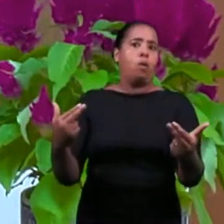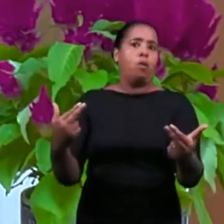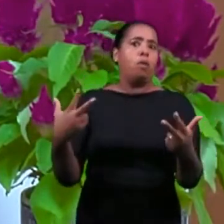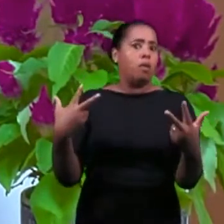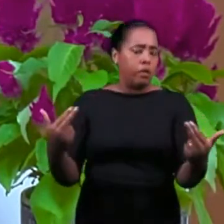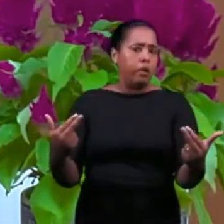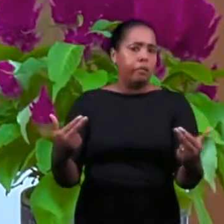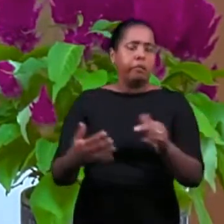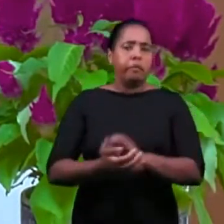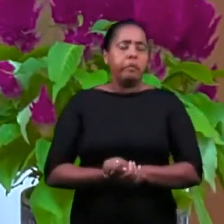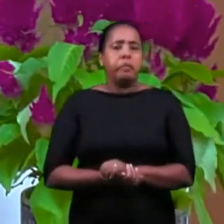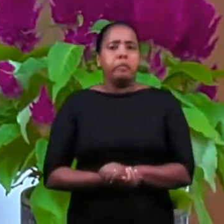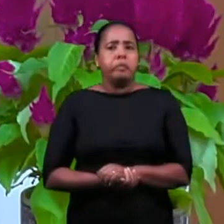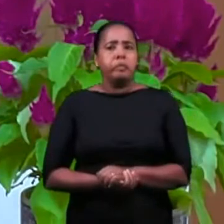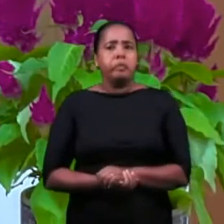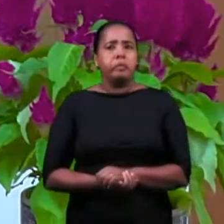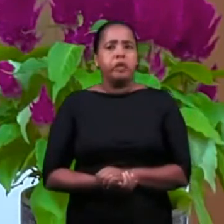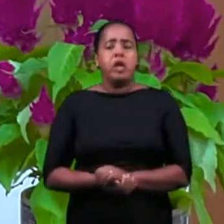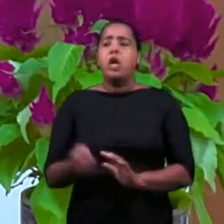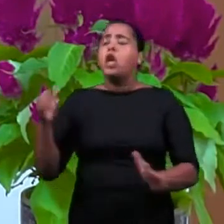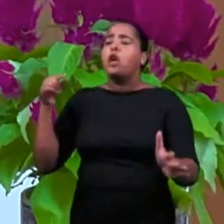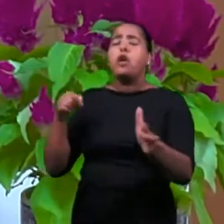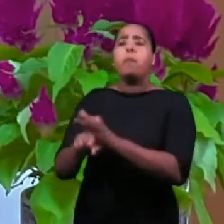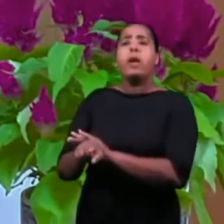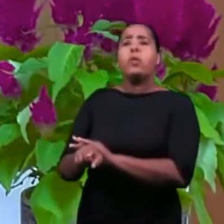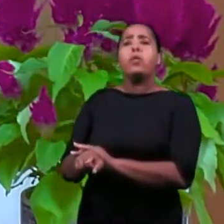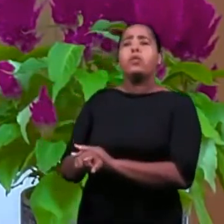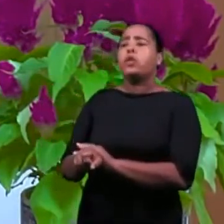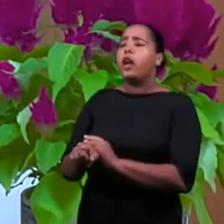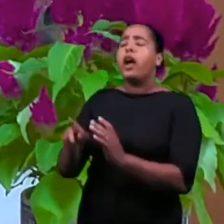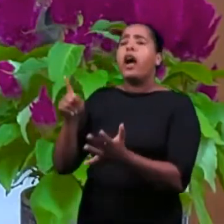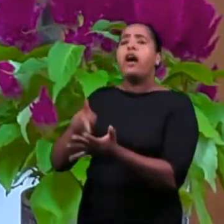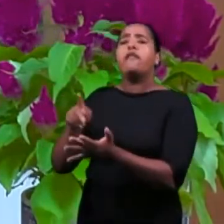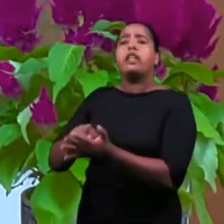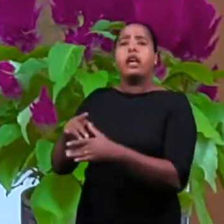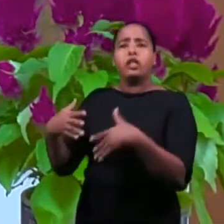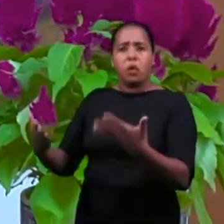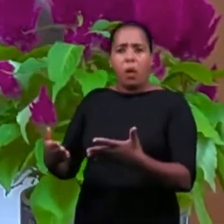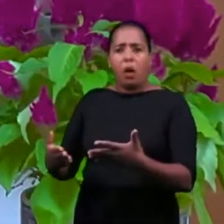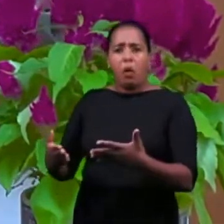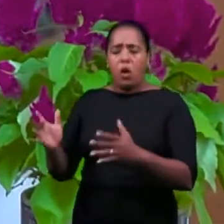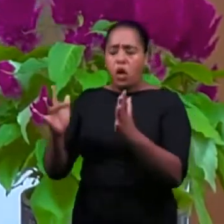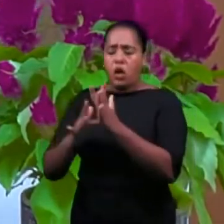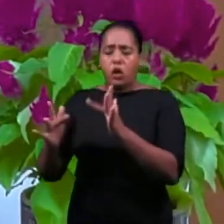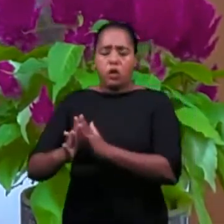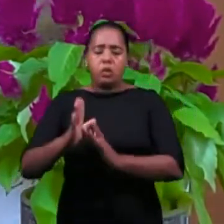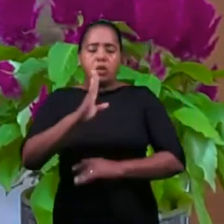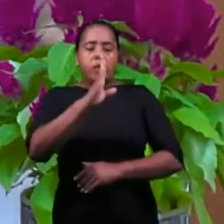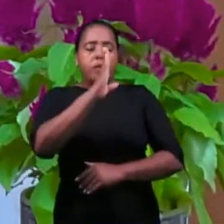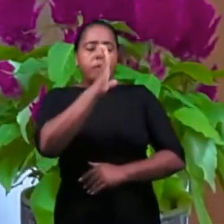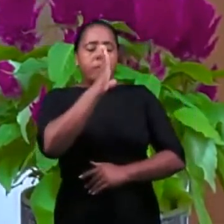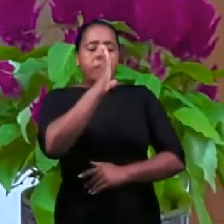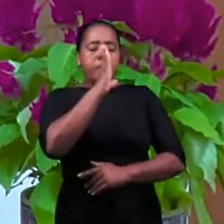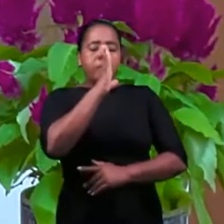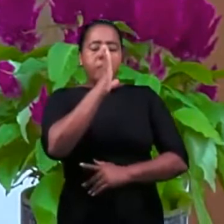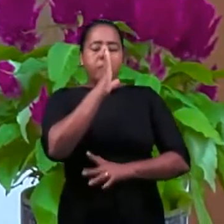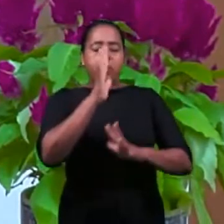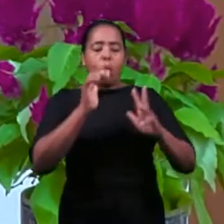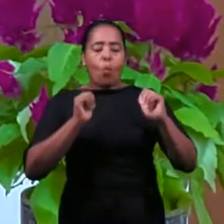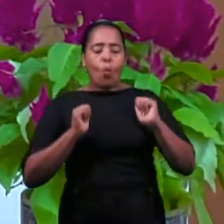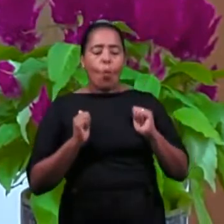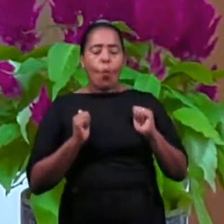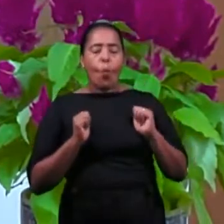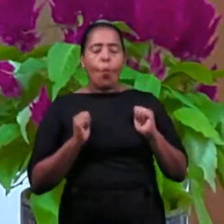responder a verdade dele. Jesus não ia responder a verdade dos judeus, nem dos gregos, nem dos